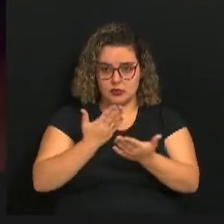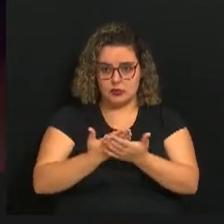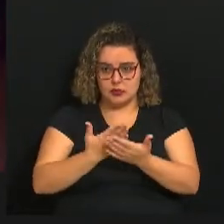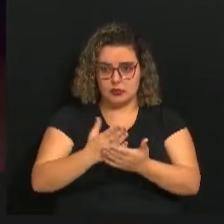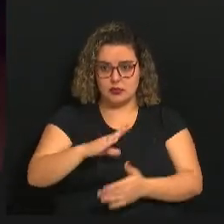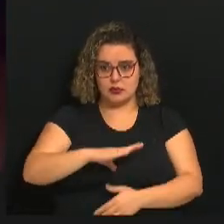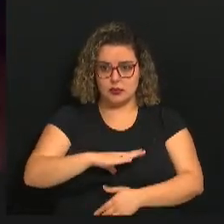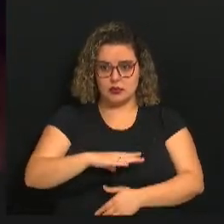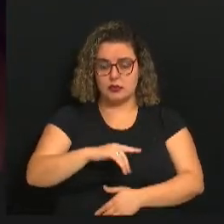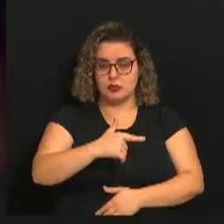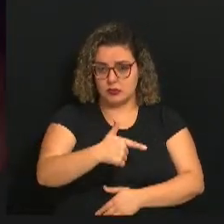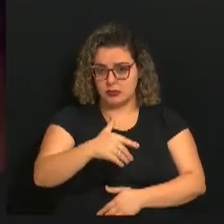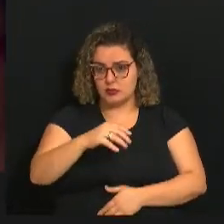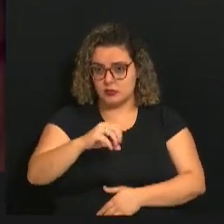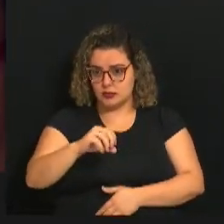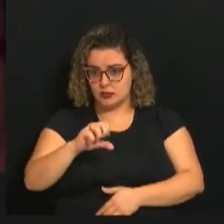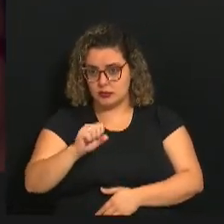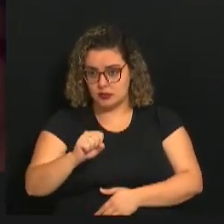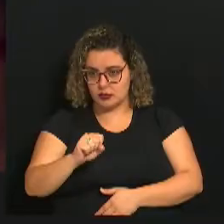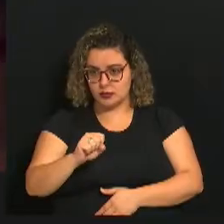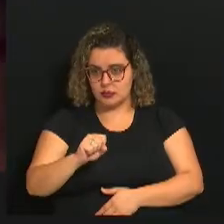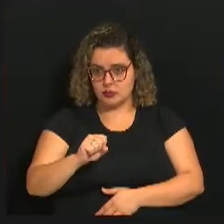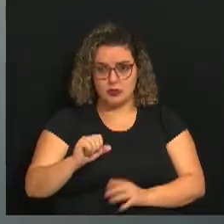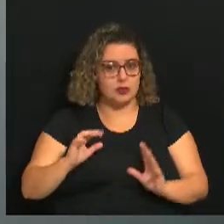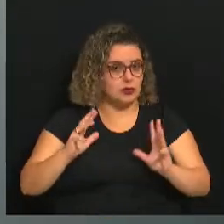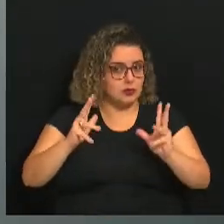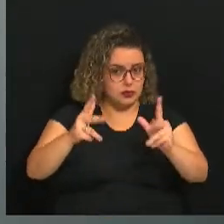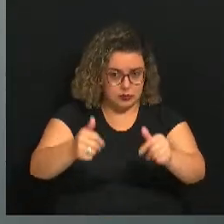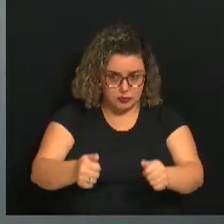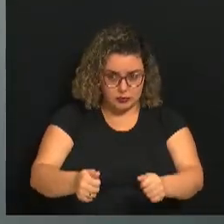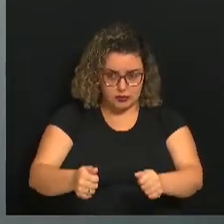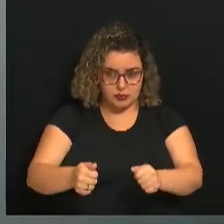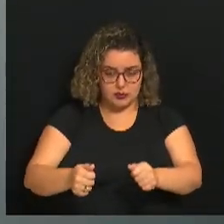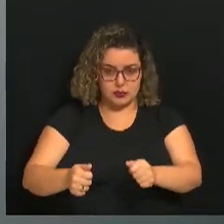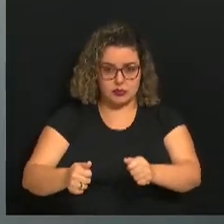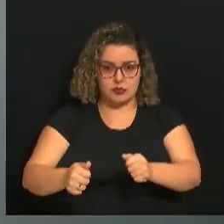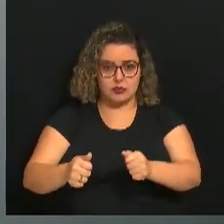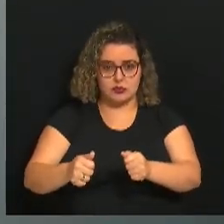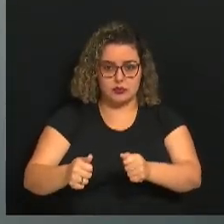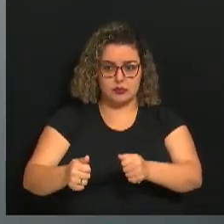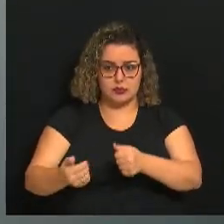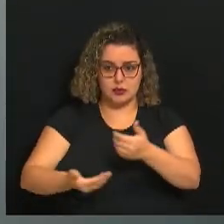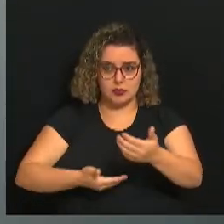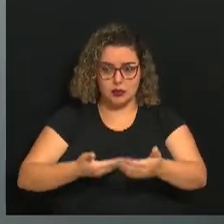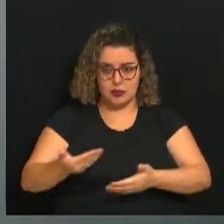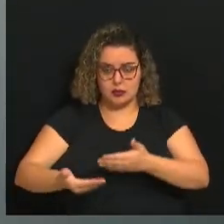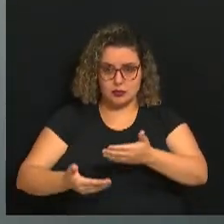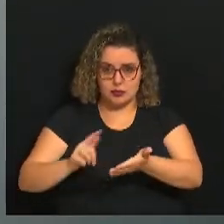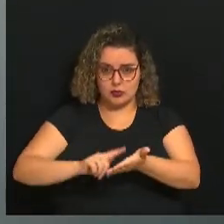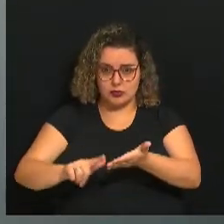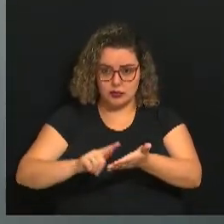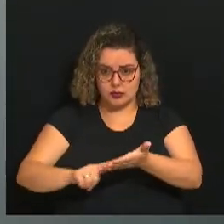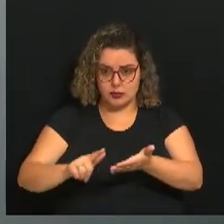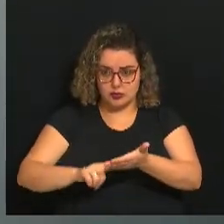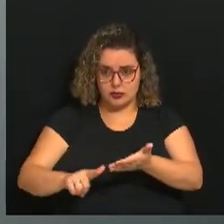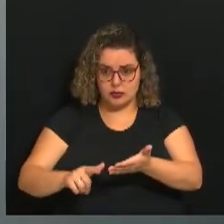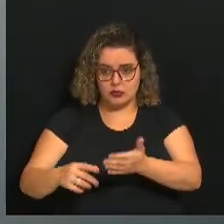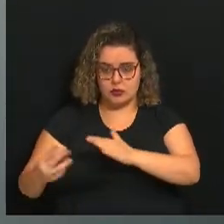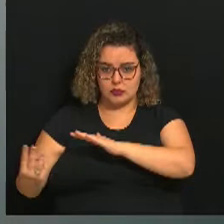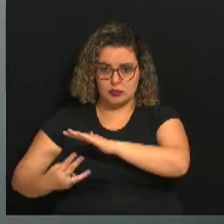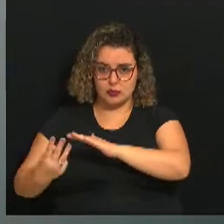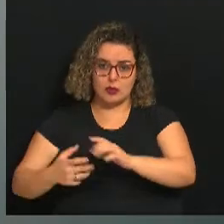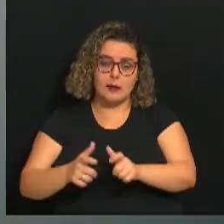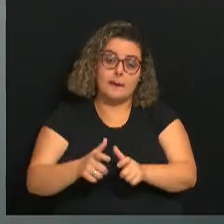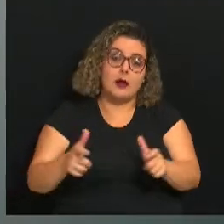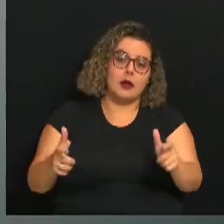208 unidades, em todas nós temos serviço de limpeza, em sua grande maioria, terceirizado.